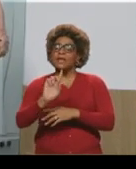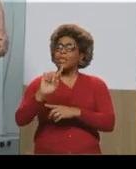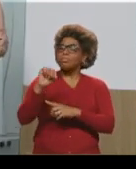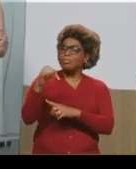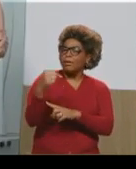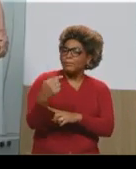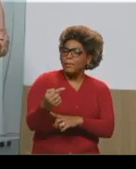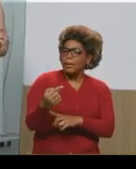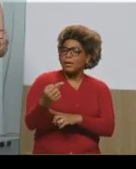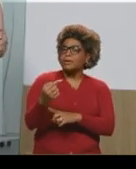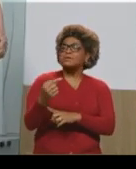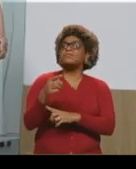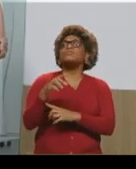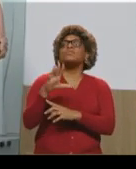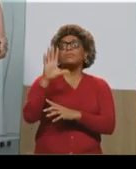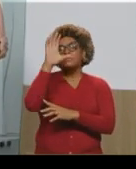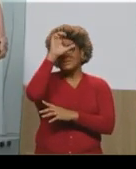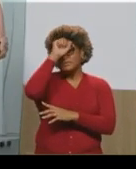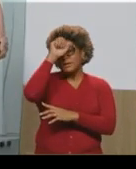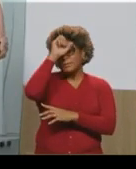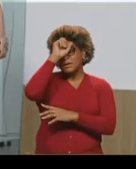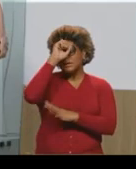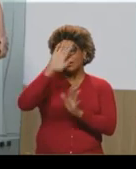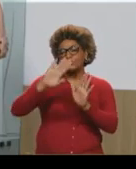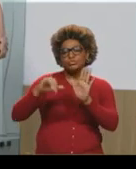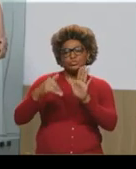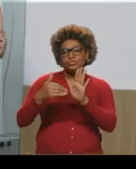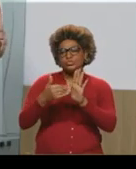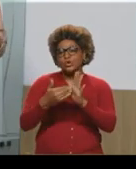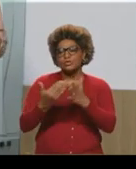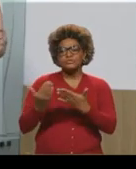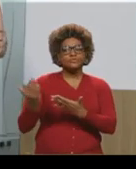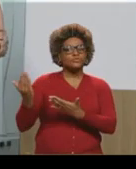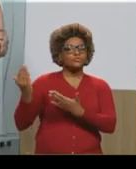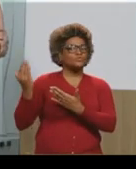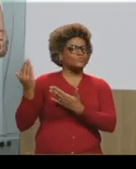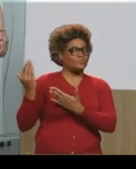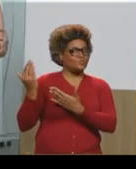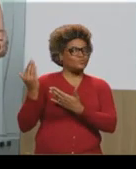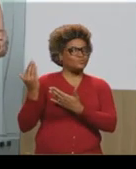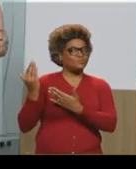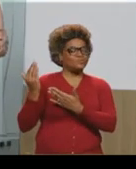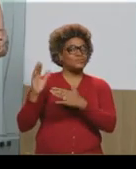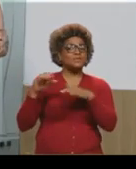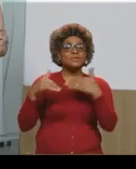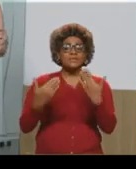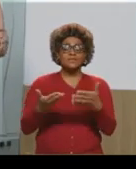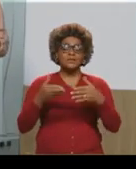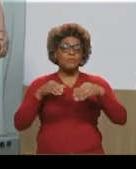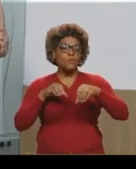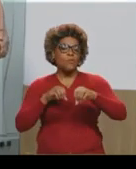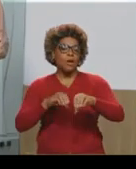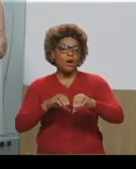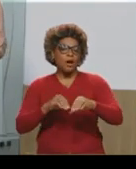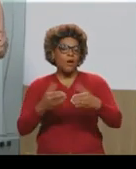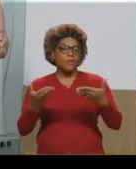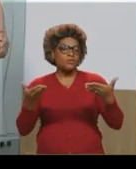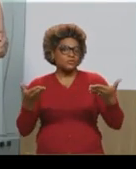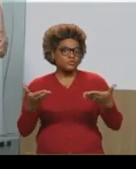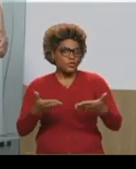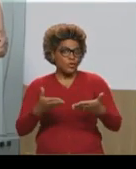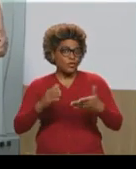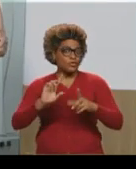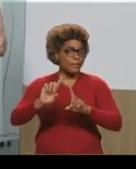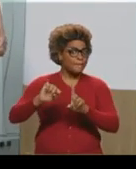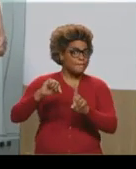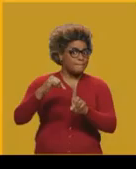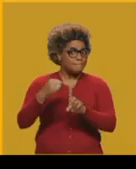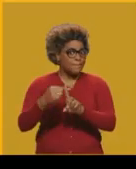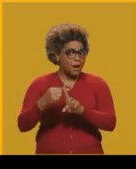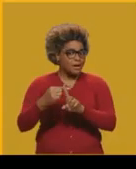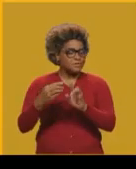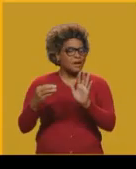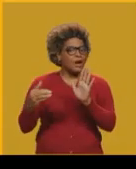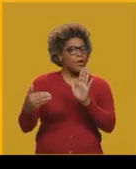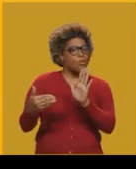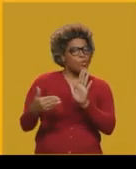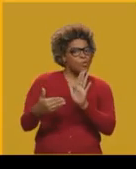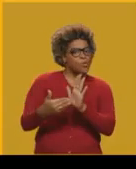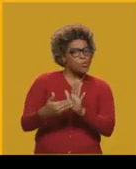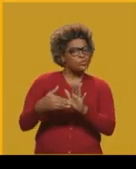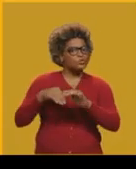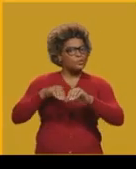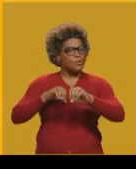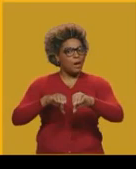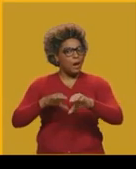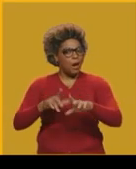alcinos e os alcadienos. Então, com essa aula de hoje, somada à aula anterior, nós